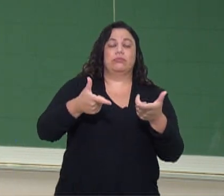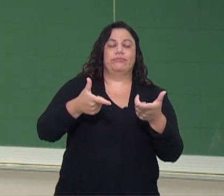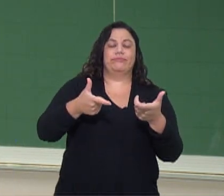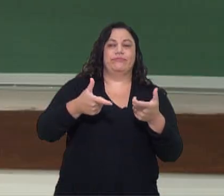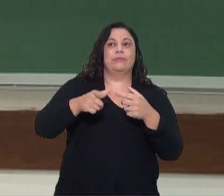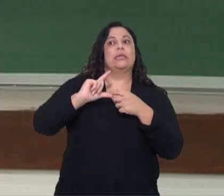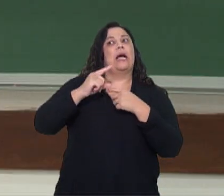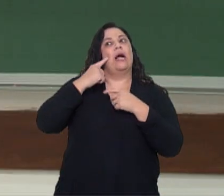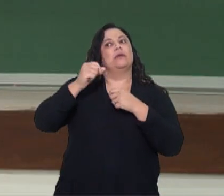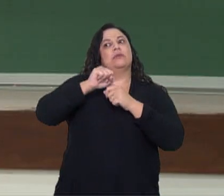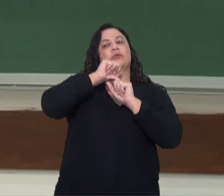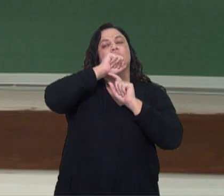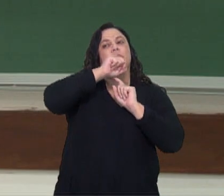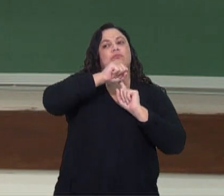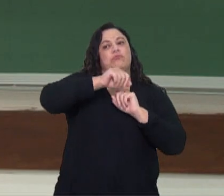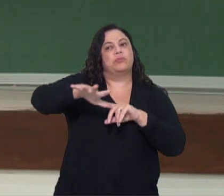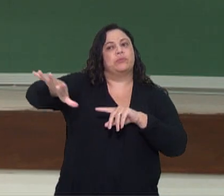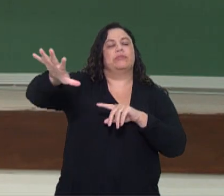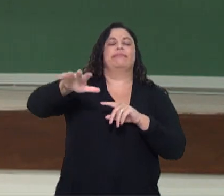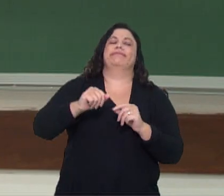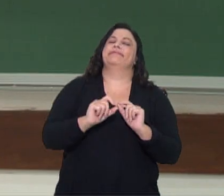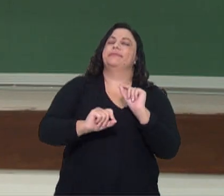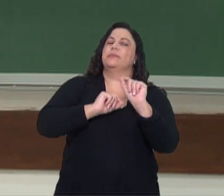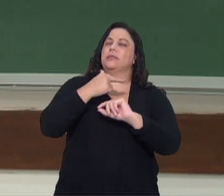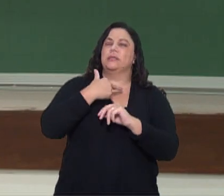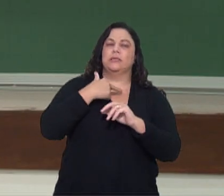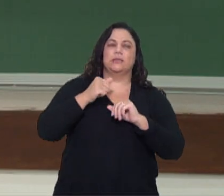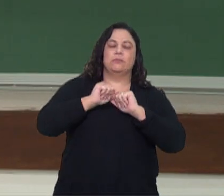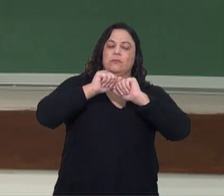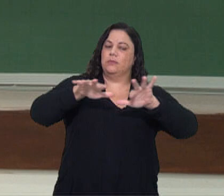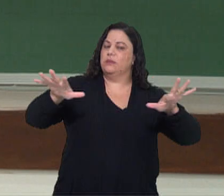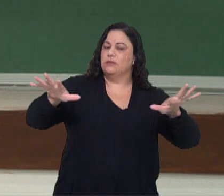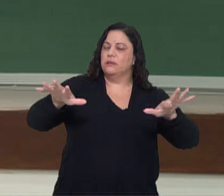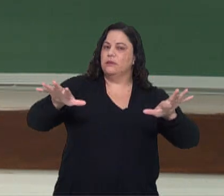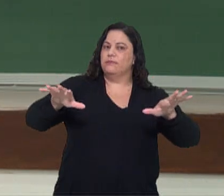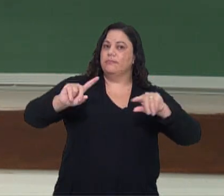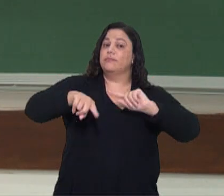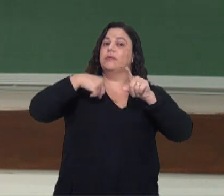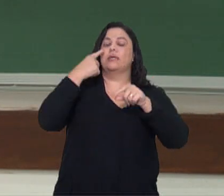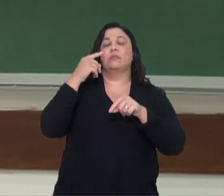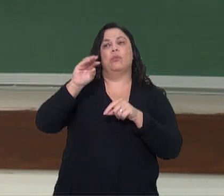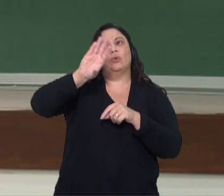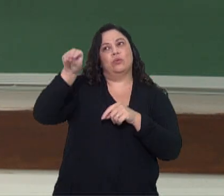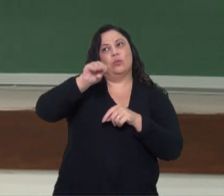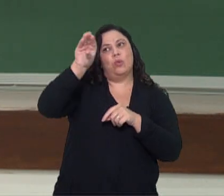frente. Ela pode ser oral ou pode ser escrita.